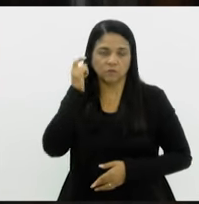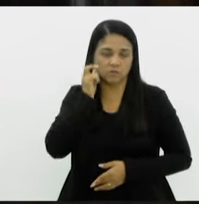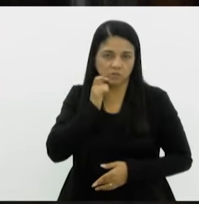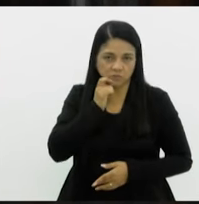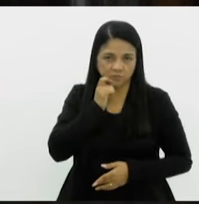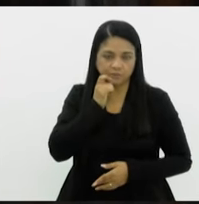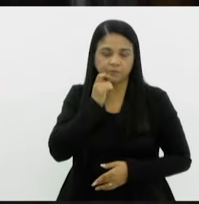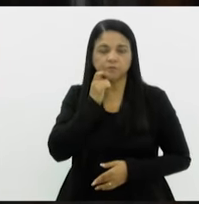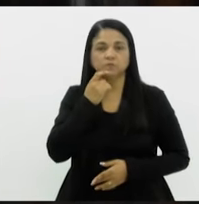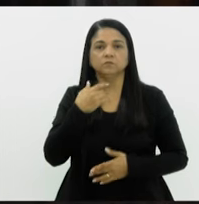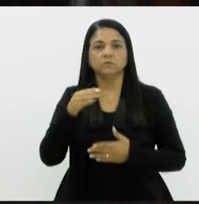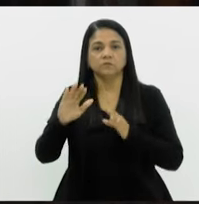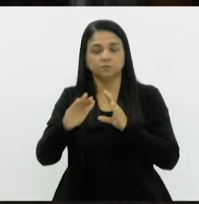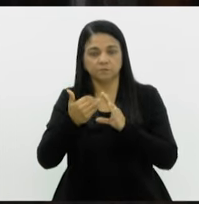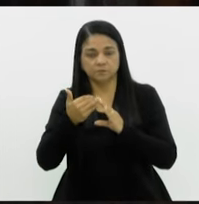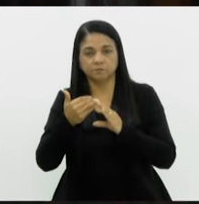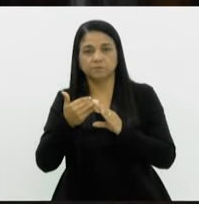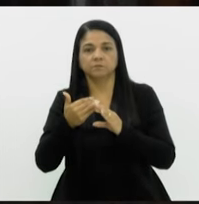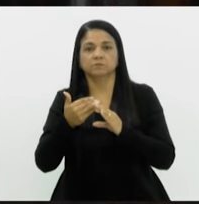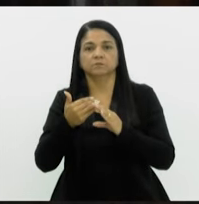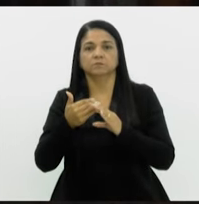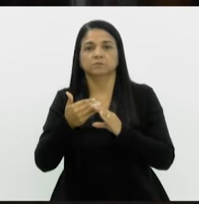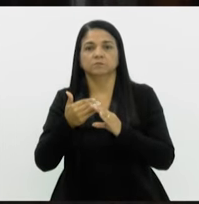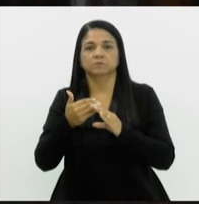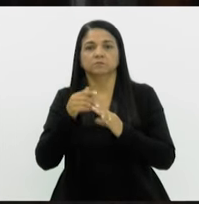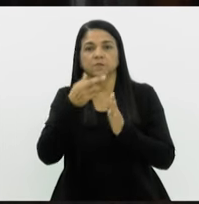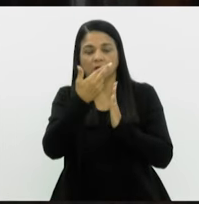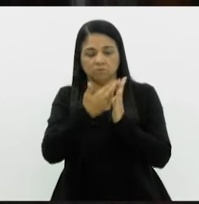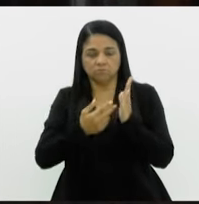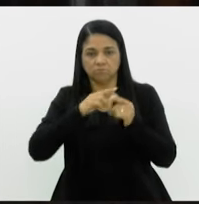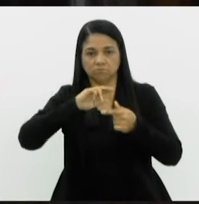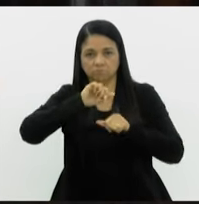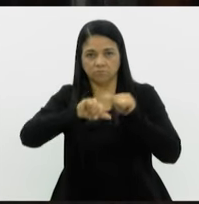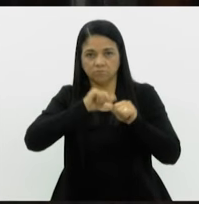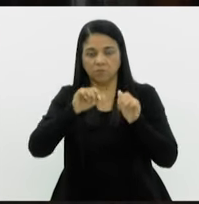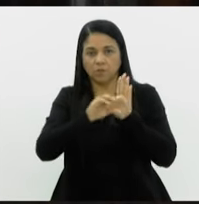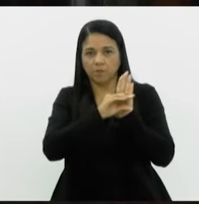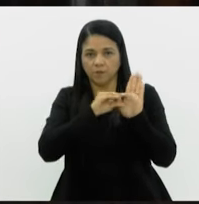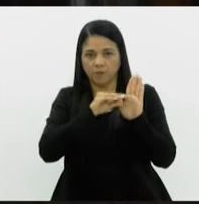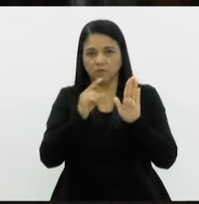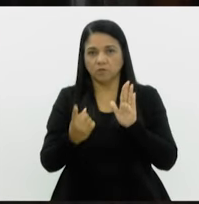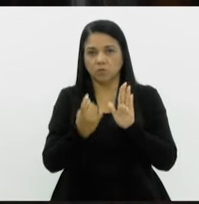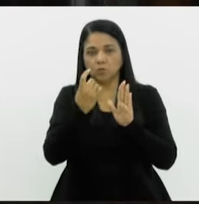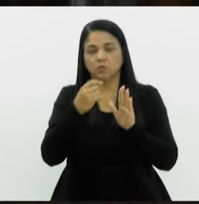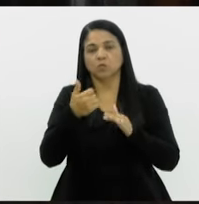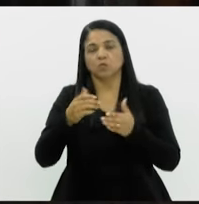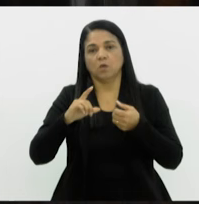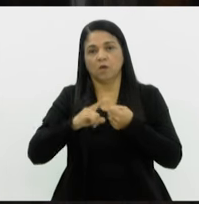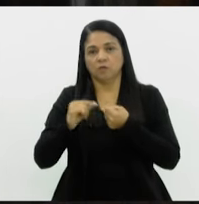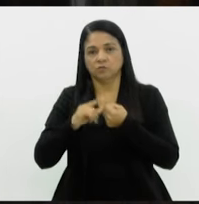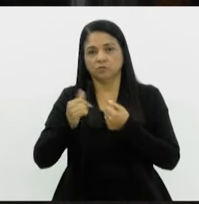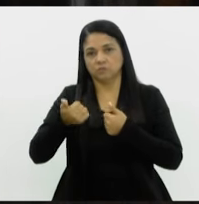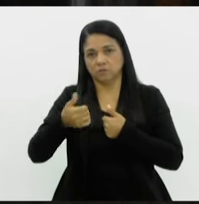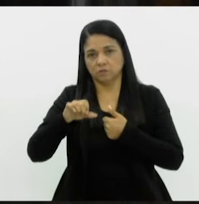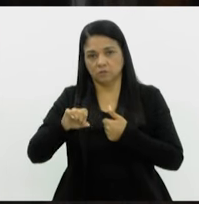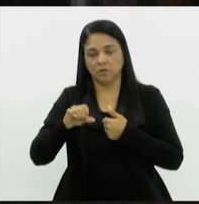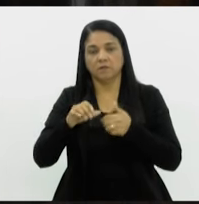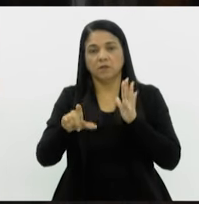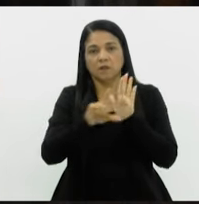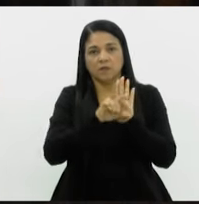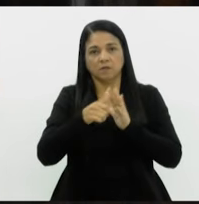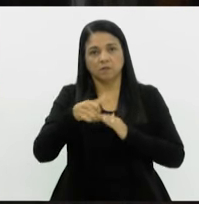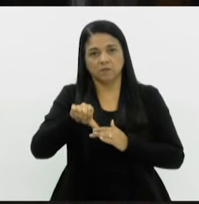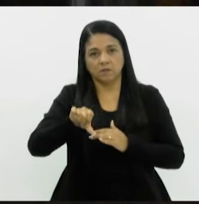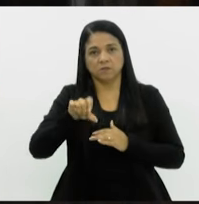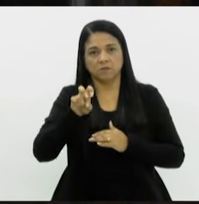Estado do Rio de Janeiro o envio de mensagem alterando a redação do parágrafo único do artigo 19 na lei 9537,